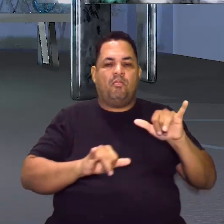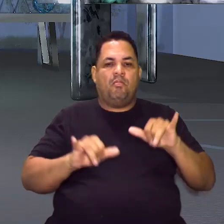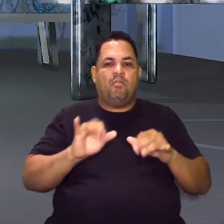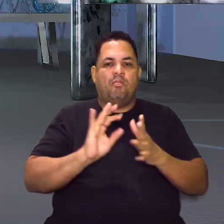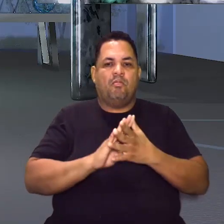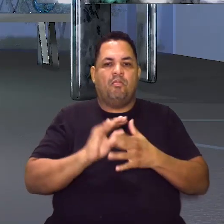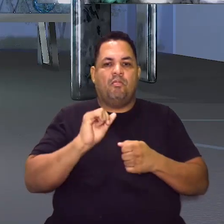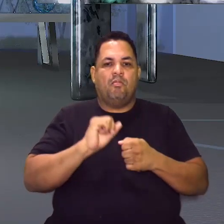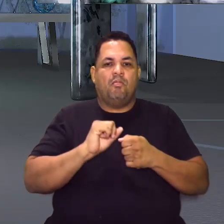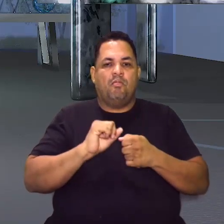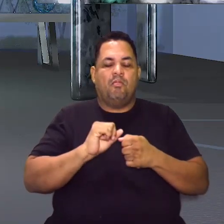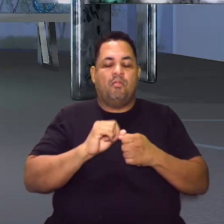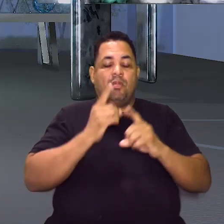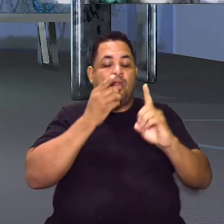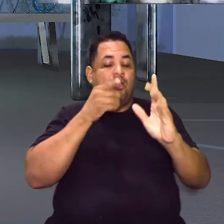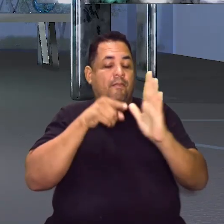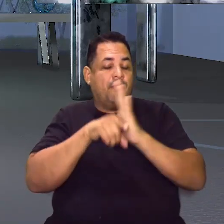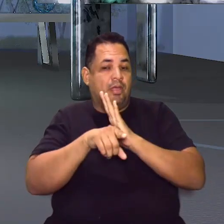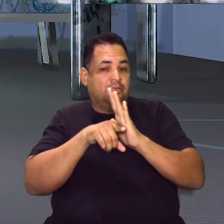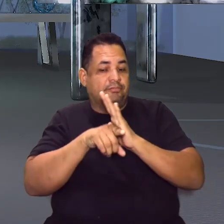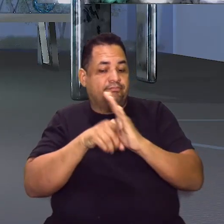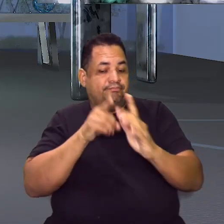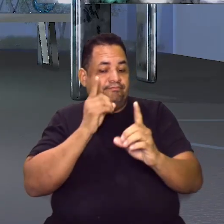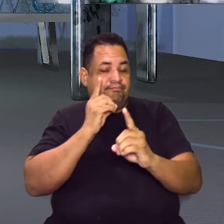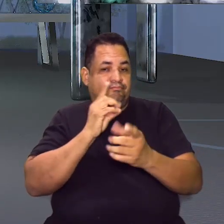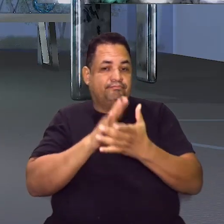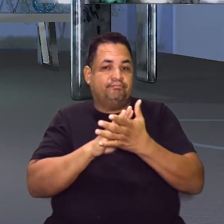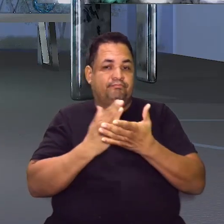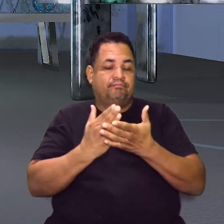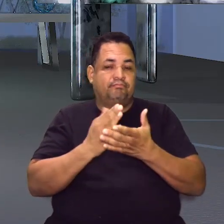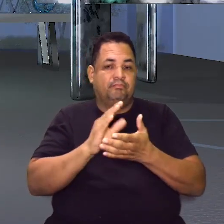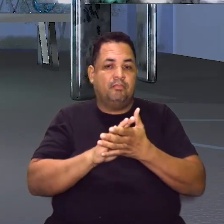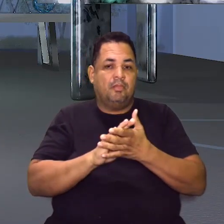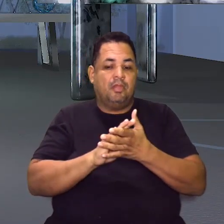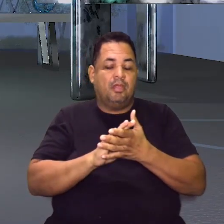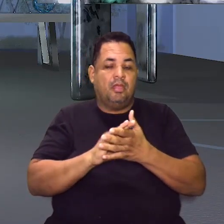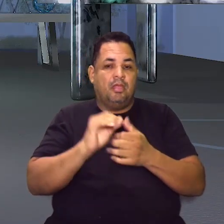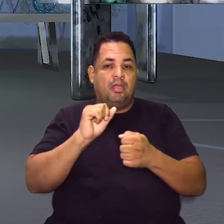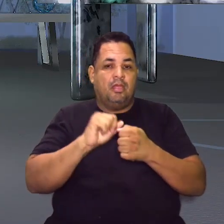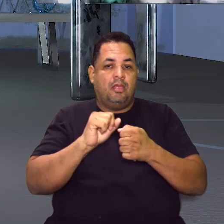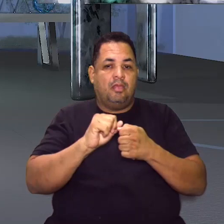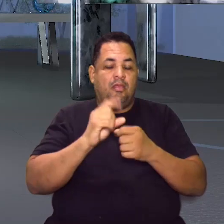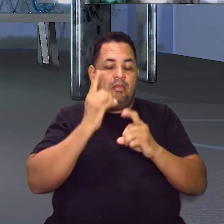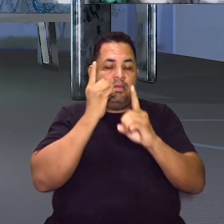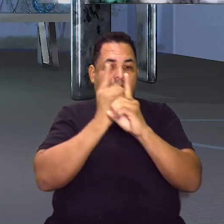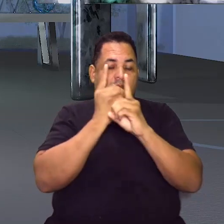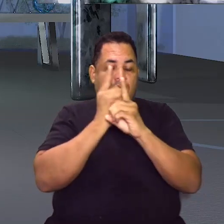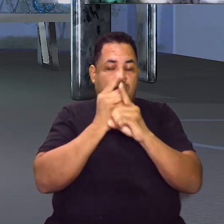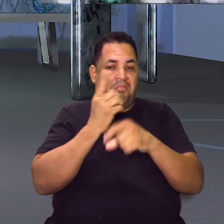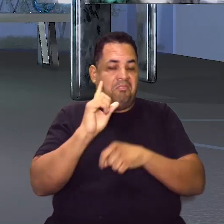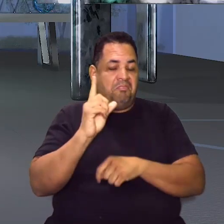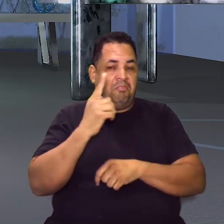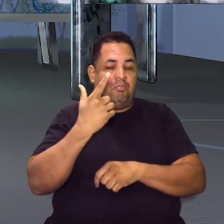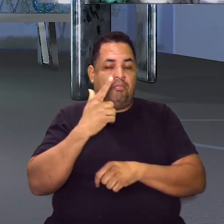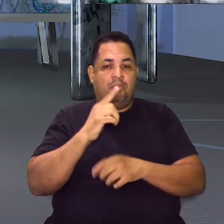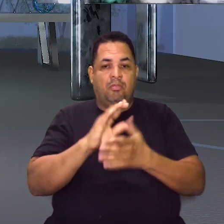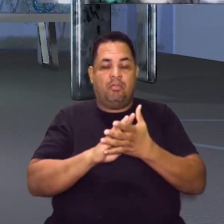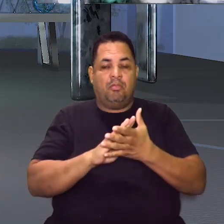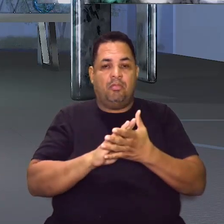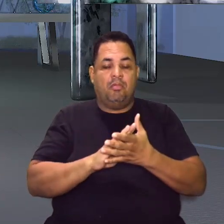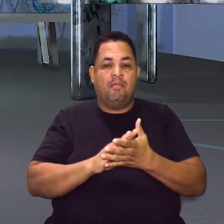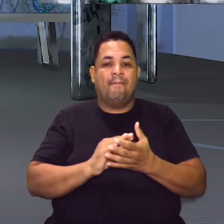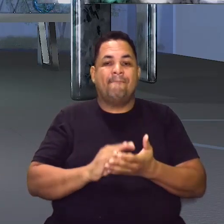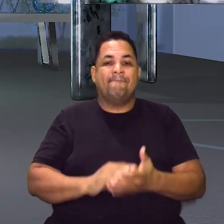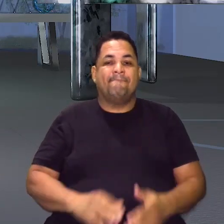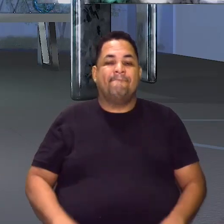em fase de descobertas, que são o quê? Aqueles artificialmente descobertos que não através da natureza,